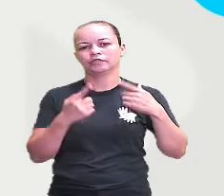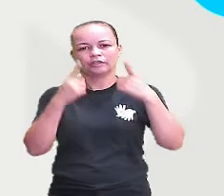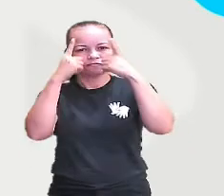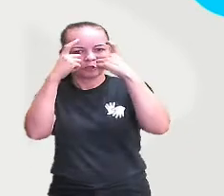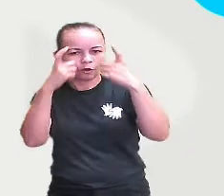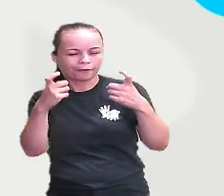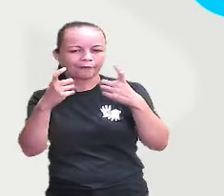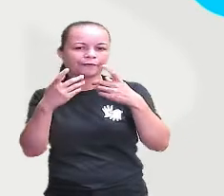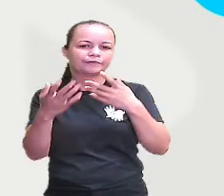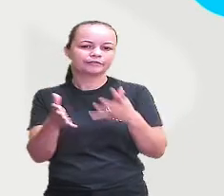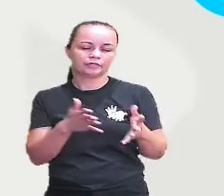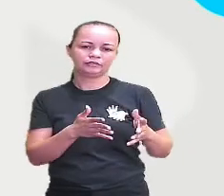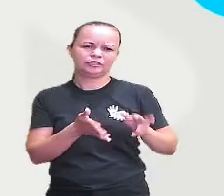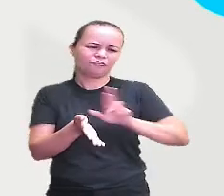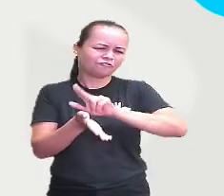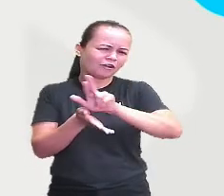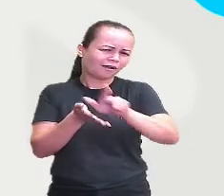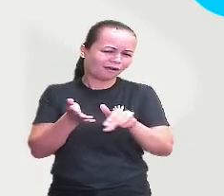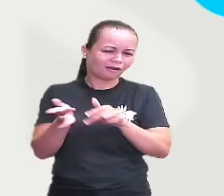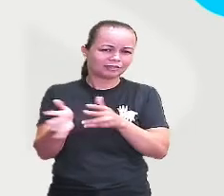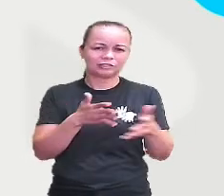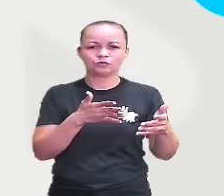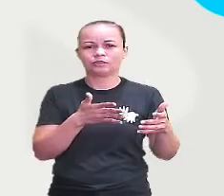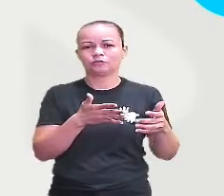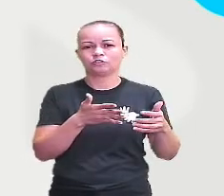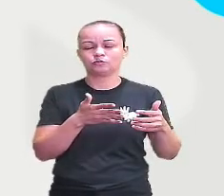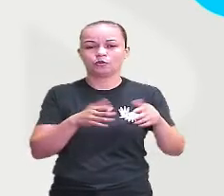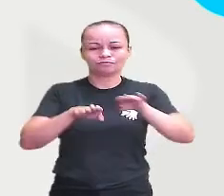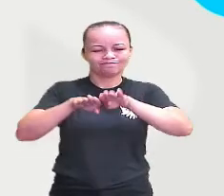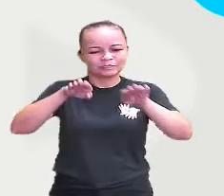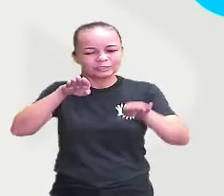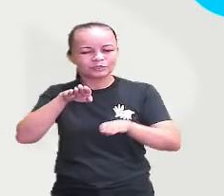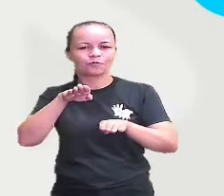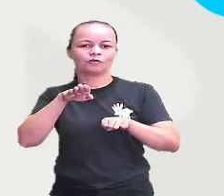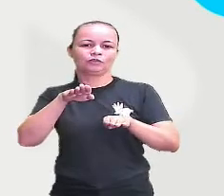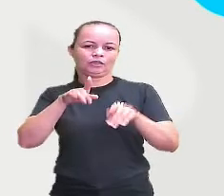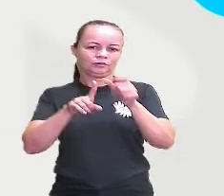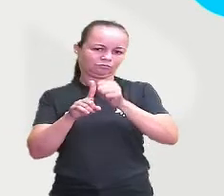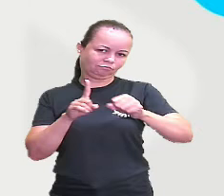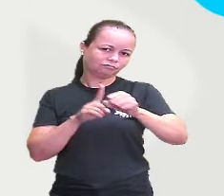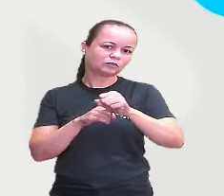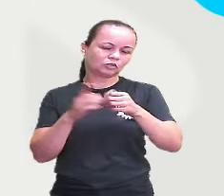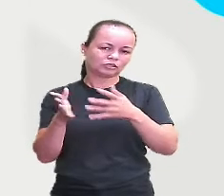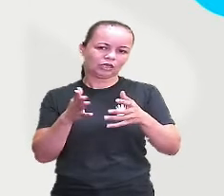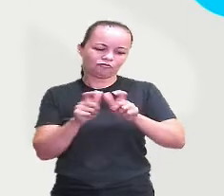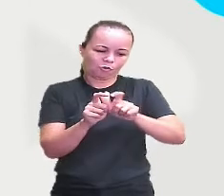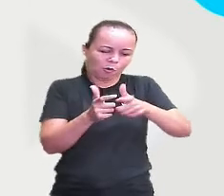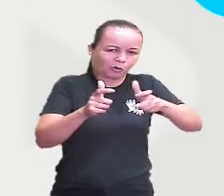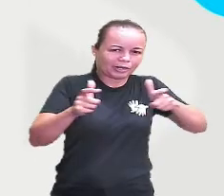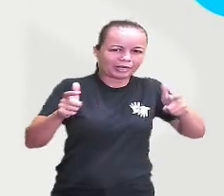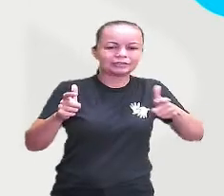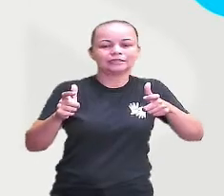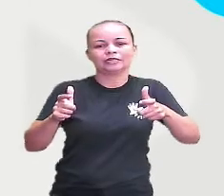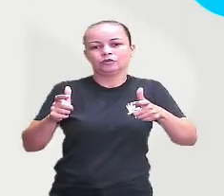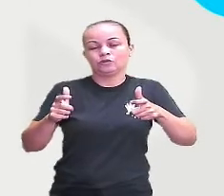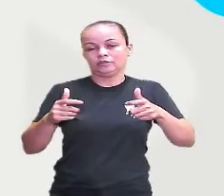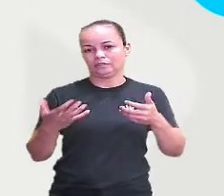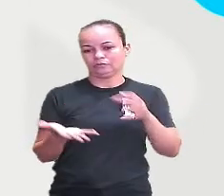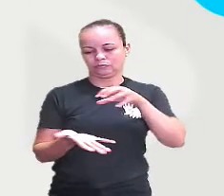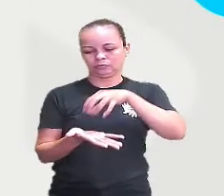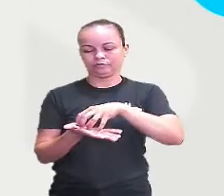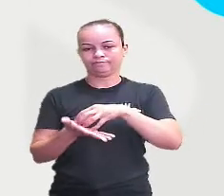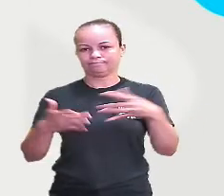Várias situações de desigualdade social vão se acrescendo, vão crescendo ainda mais dentro dos grandes